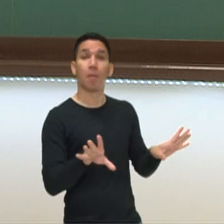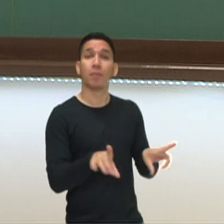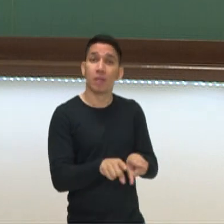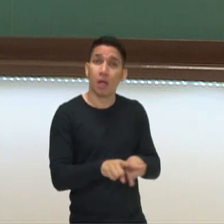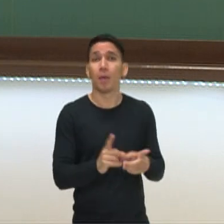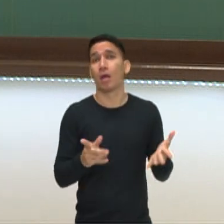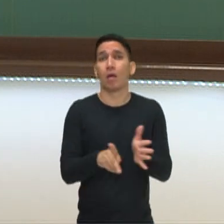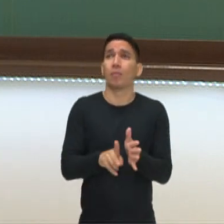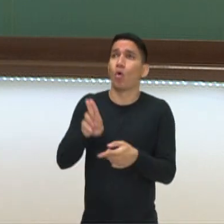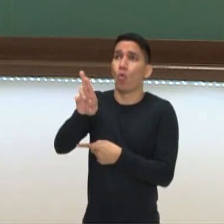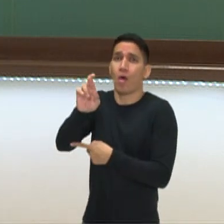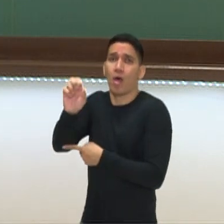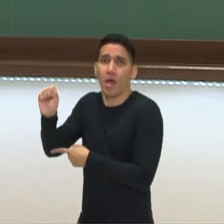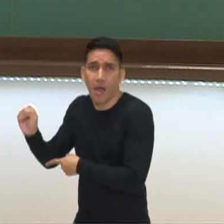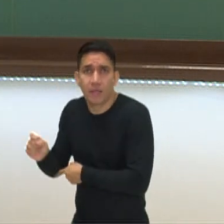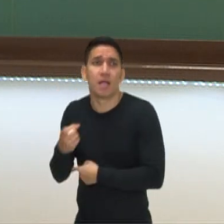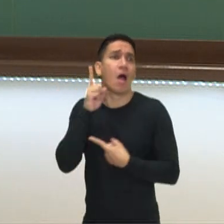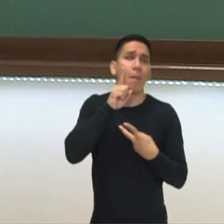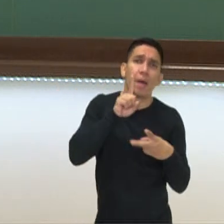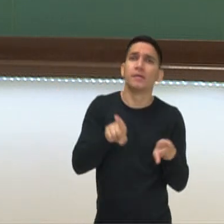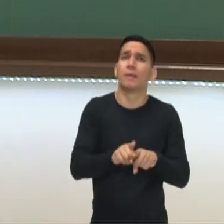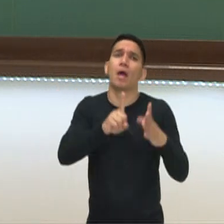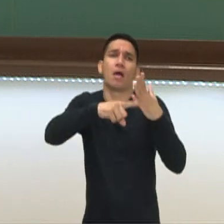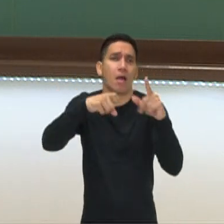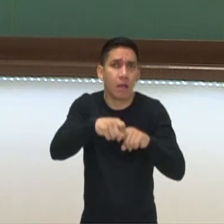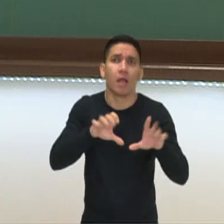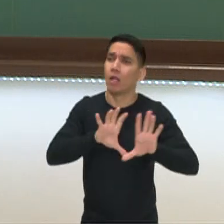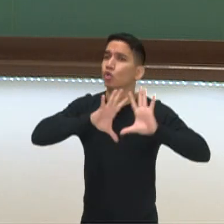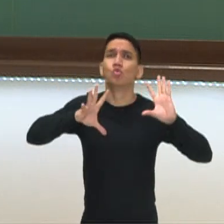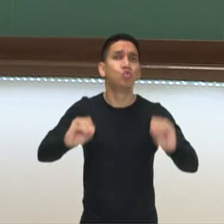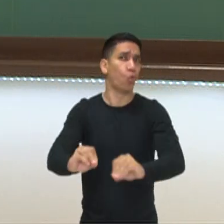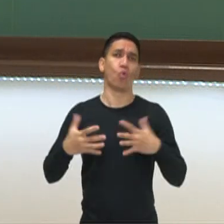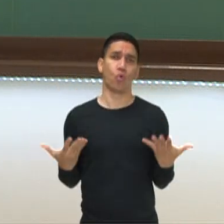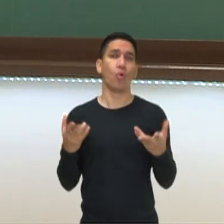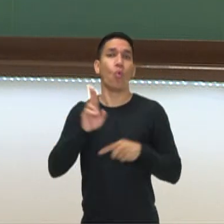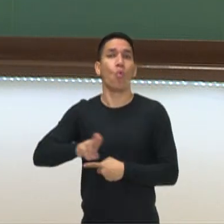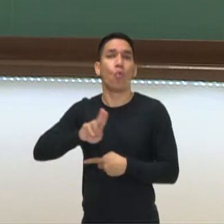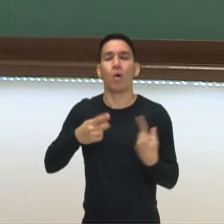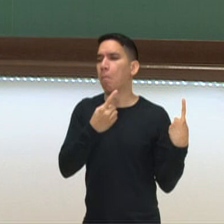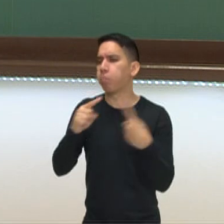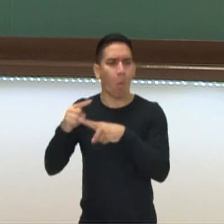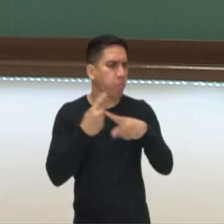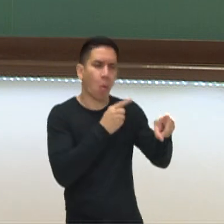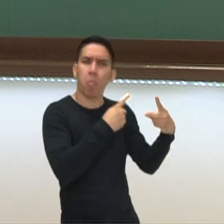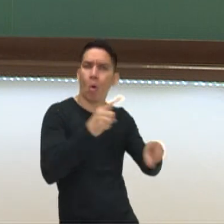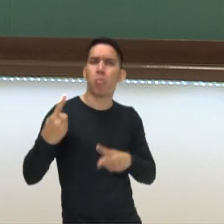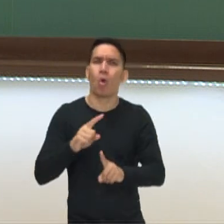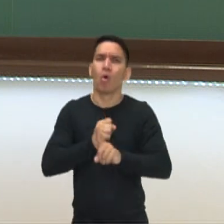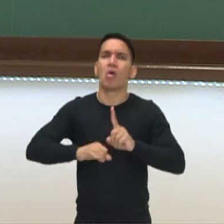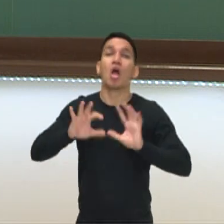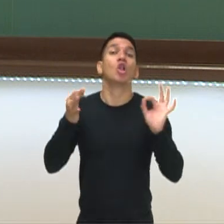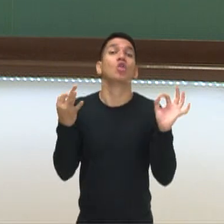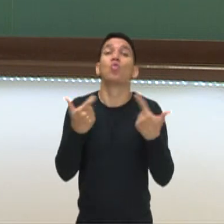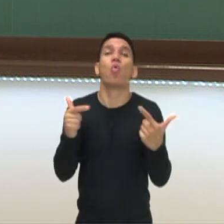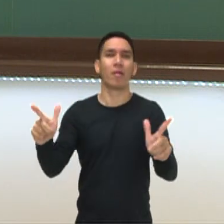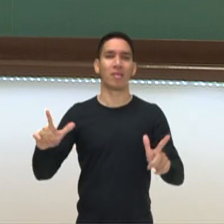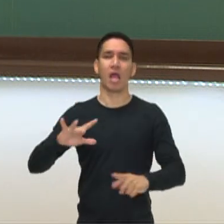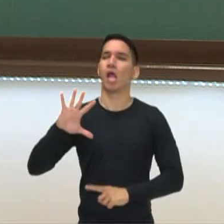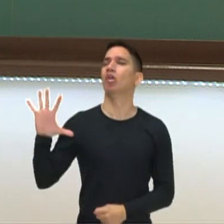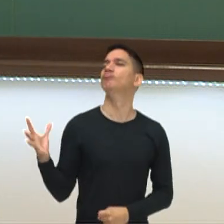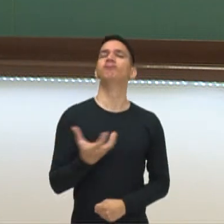usaram, os americanos também usaram, os ingleses também usaram. Então não há aqui, nesse contexto da guerra, um mocinho